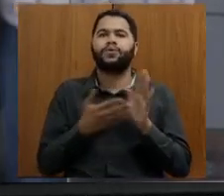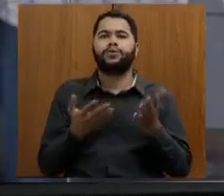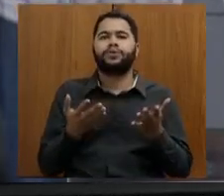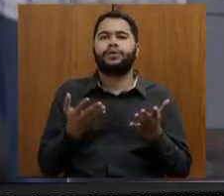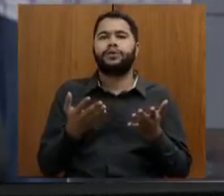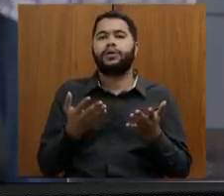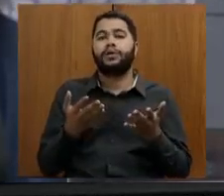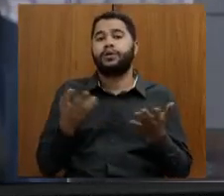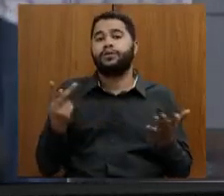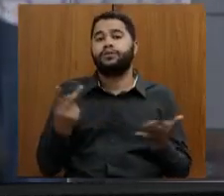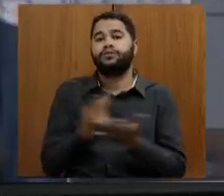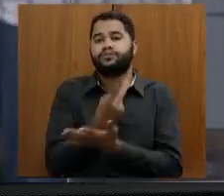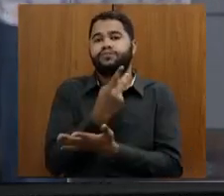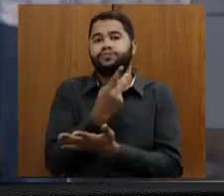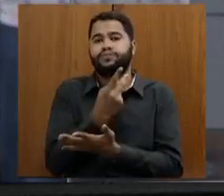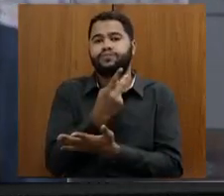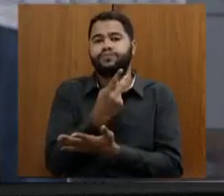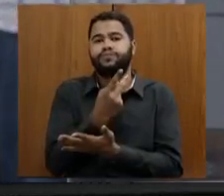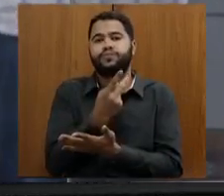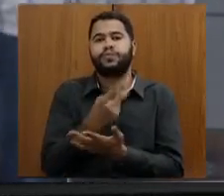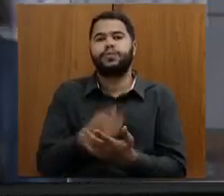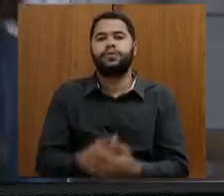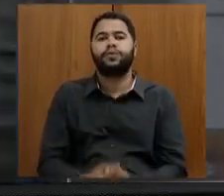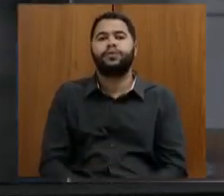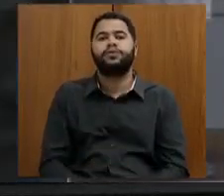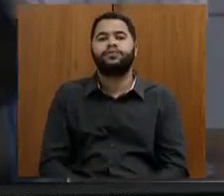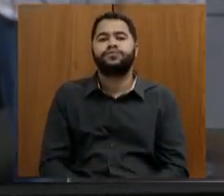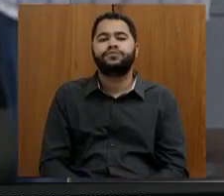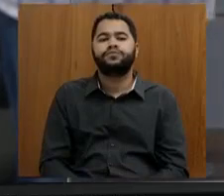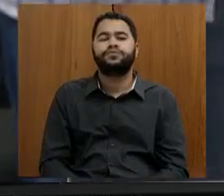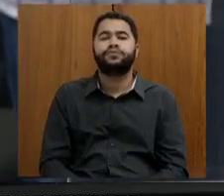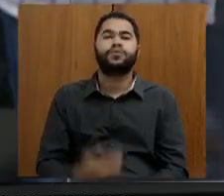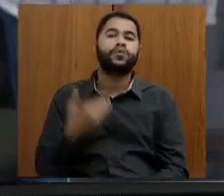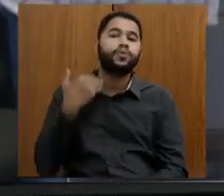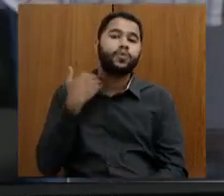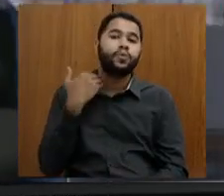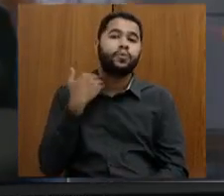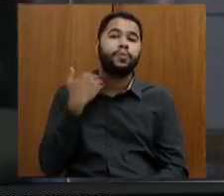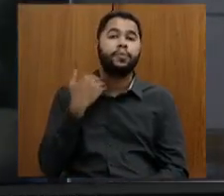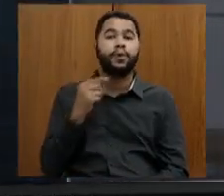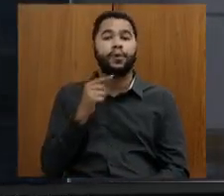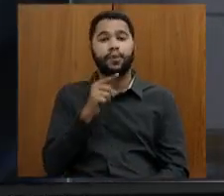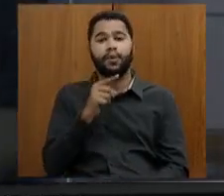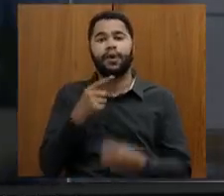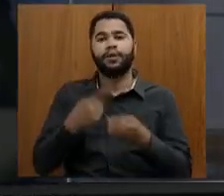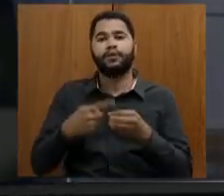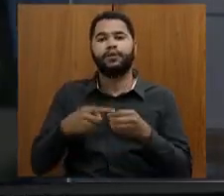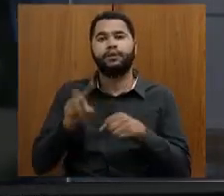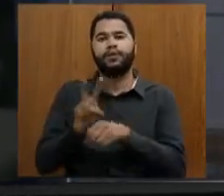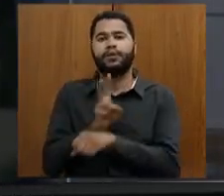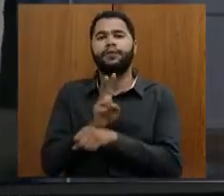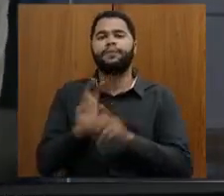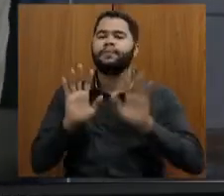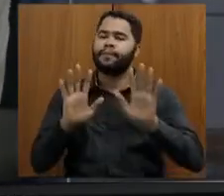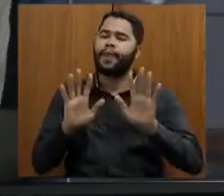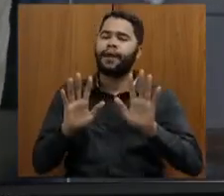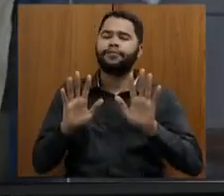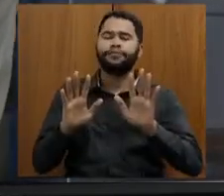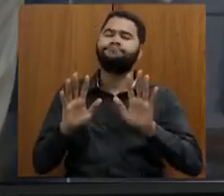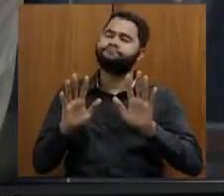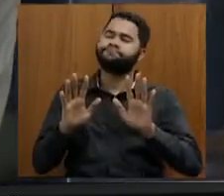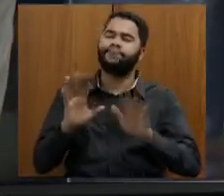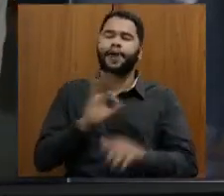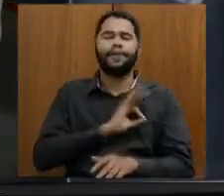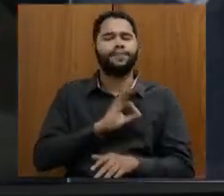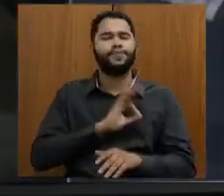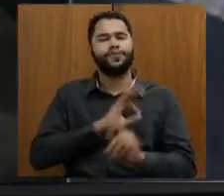ação que poderia ter sido a teria acontecido lá no banco em Varginha se não fosse a pula Nossa gloriosa Polícia Militar